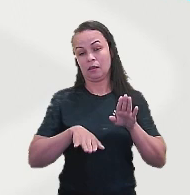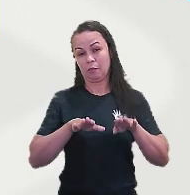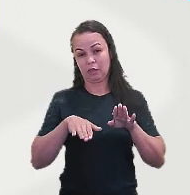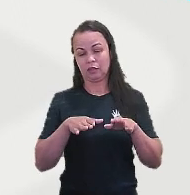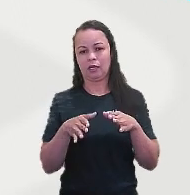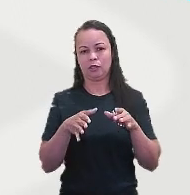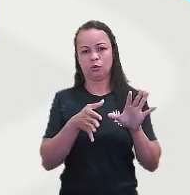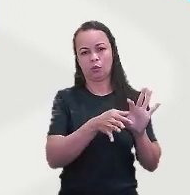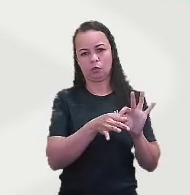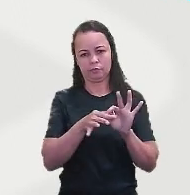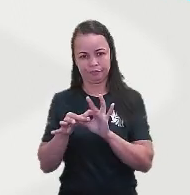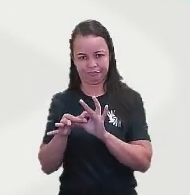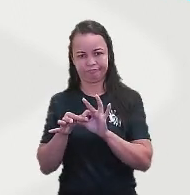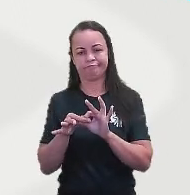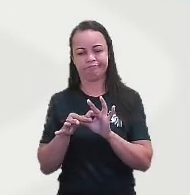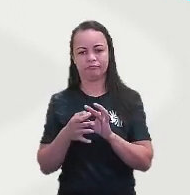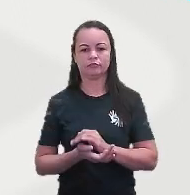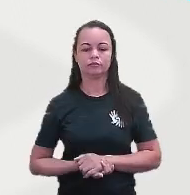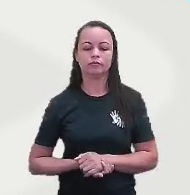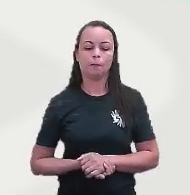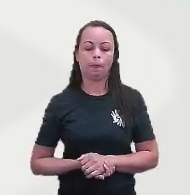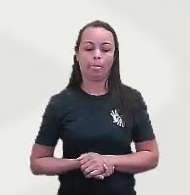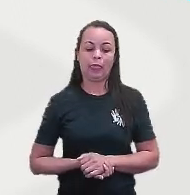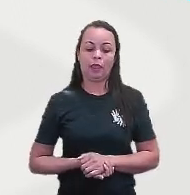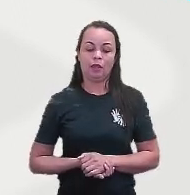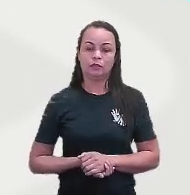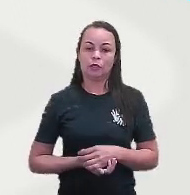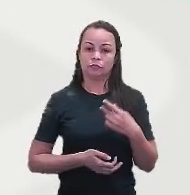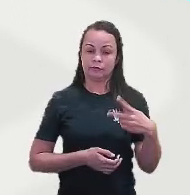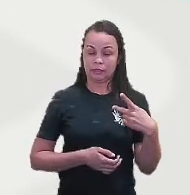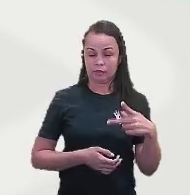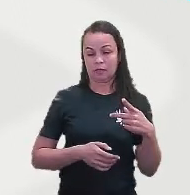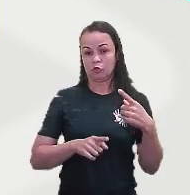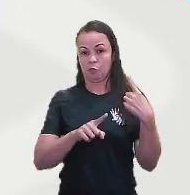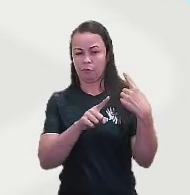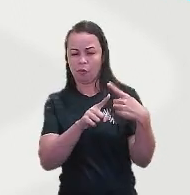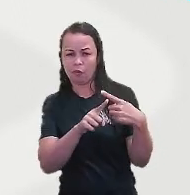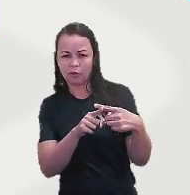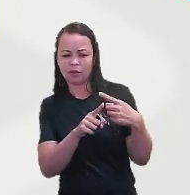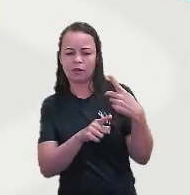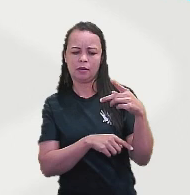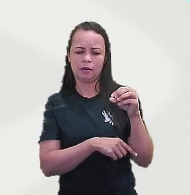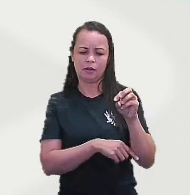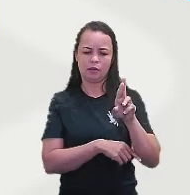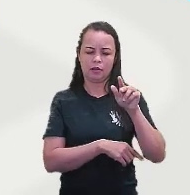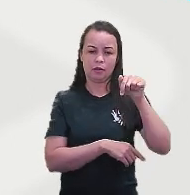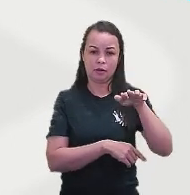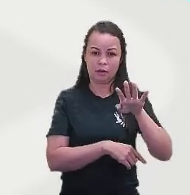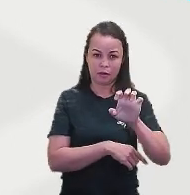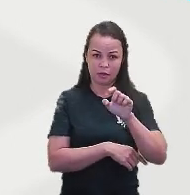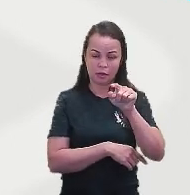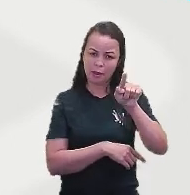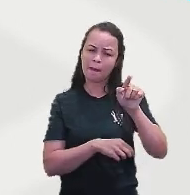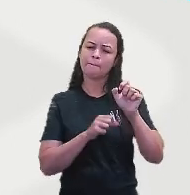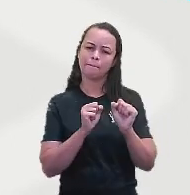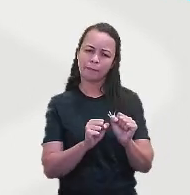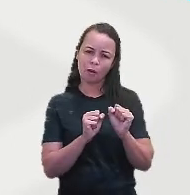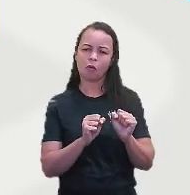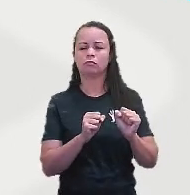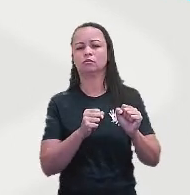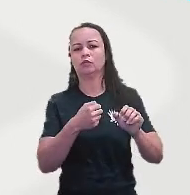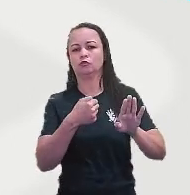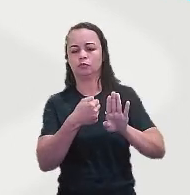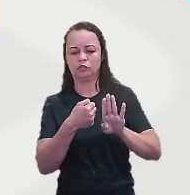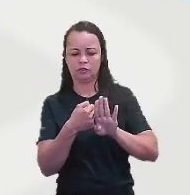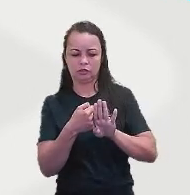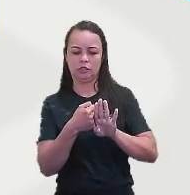do contexto. Certo? Então, nesse caso, o porquê, ele pode ser um substantivo. E ele significa